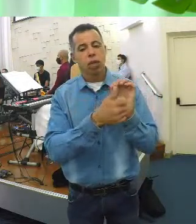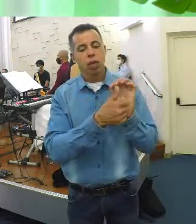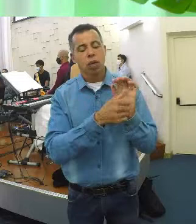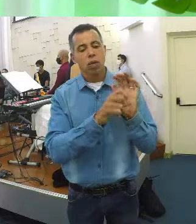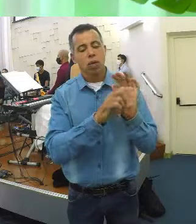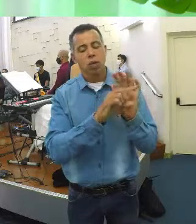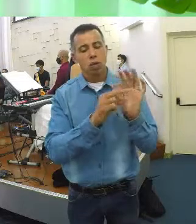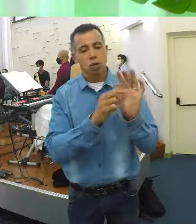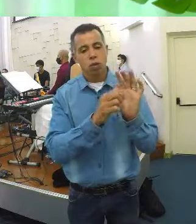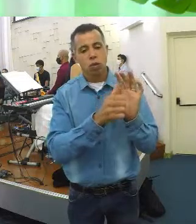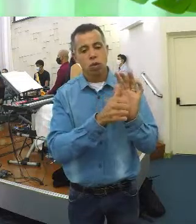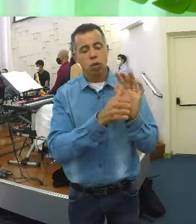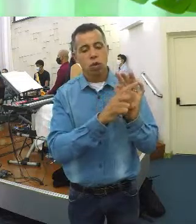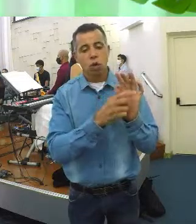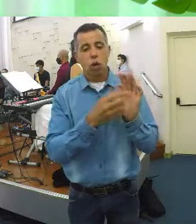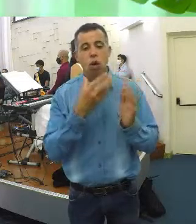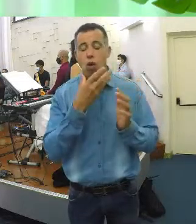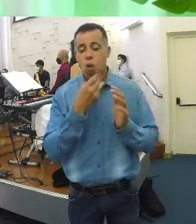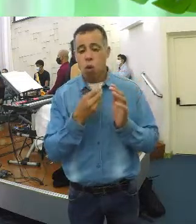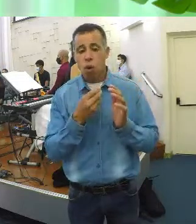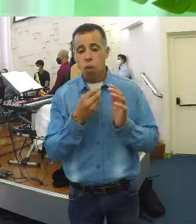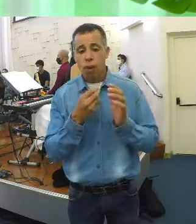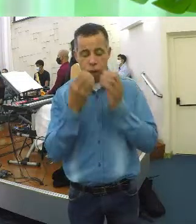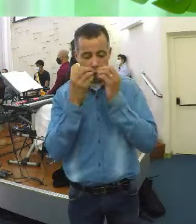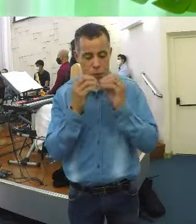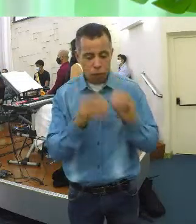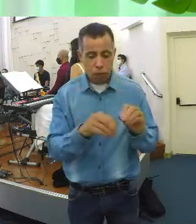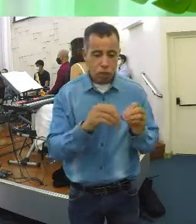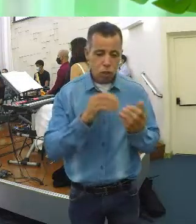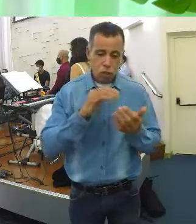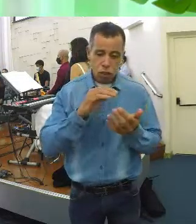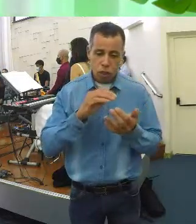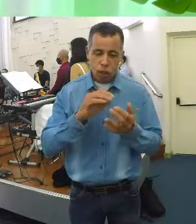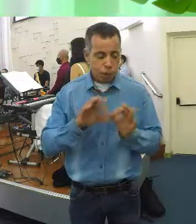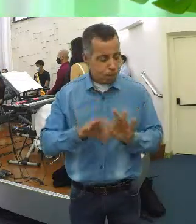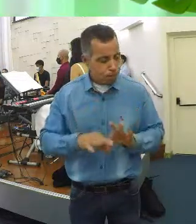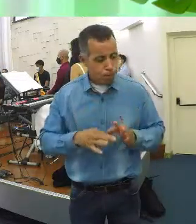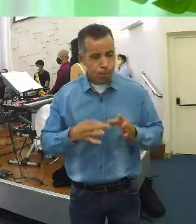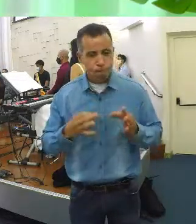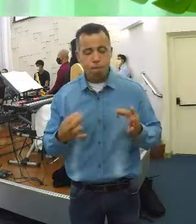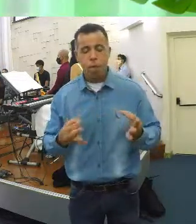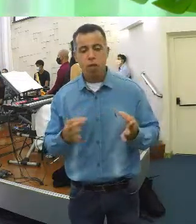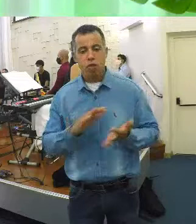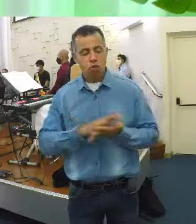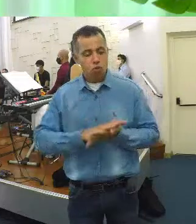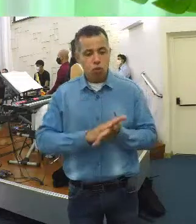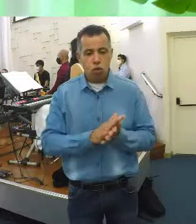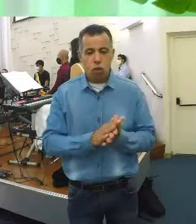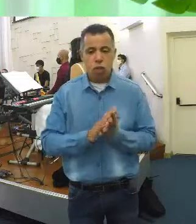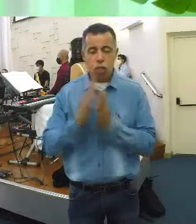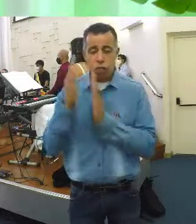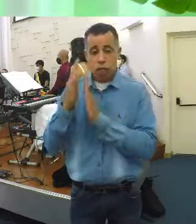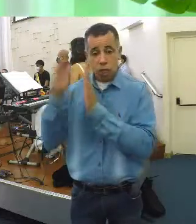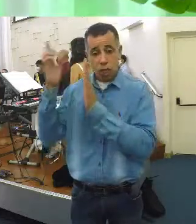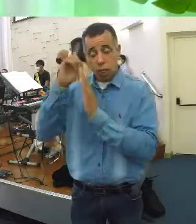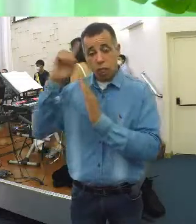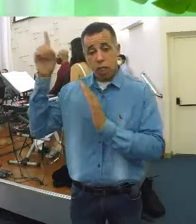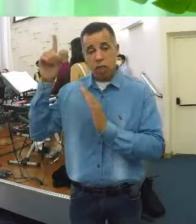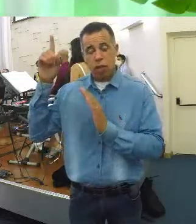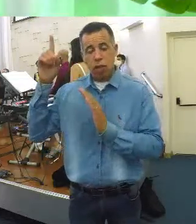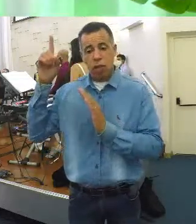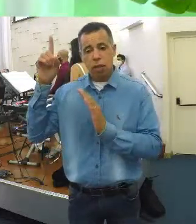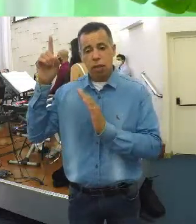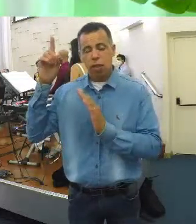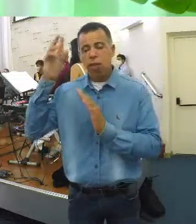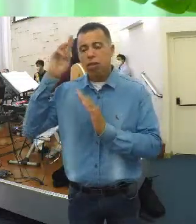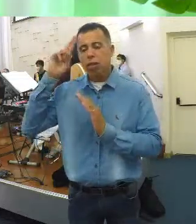confessou e abandonou o seu pecado e humilhou-se diante de Deus. Davi diz ao Senhor no Salmo 51:12: